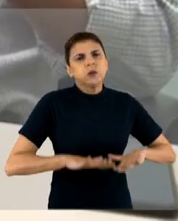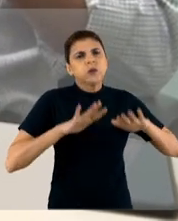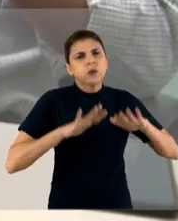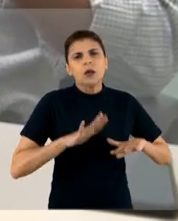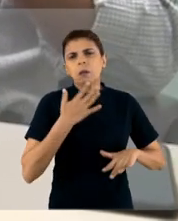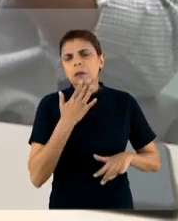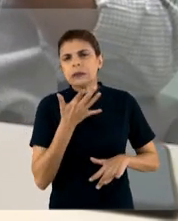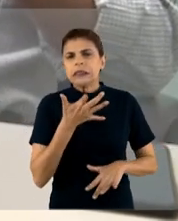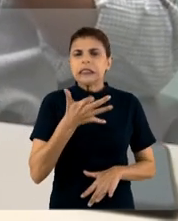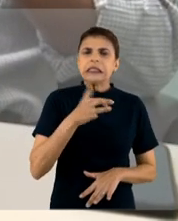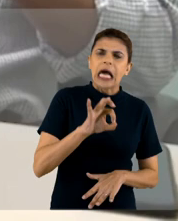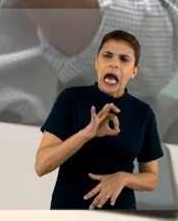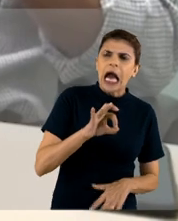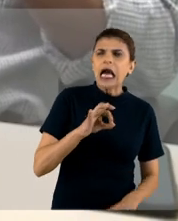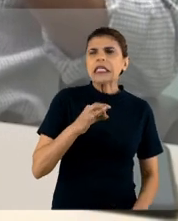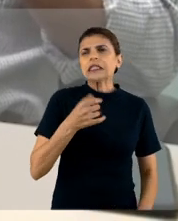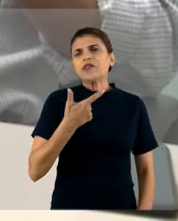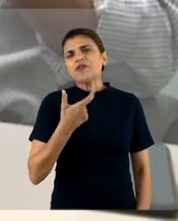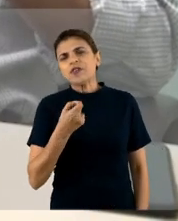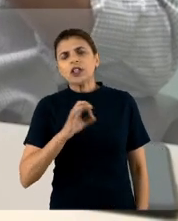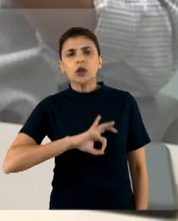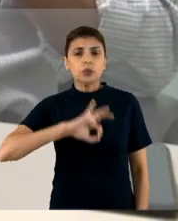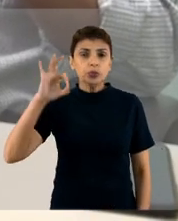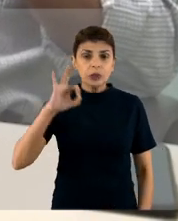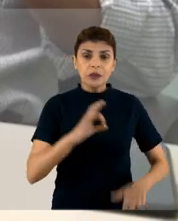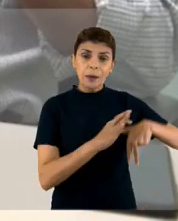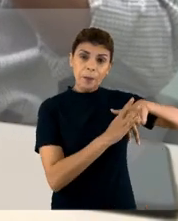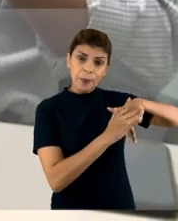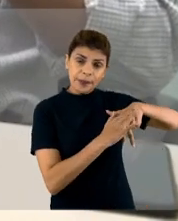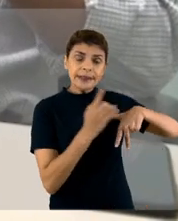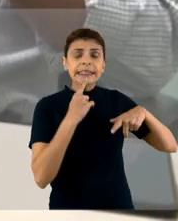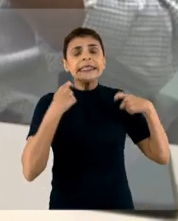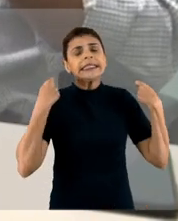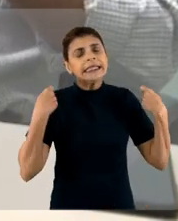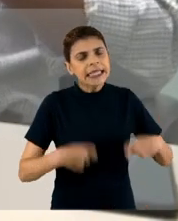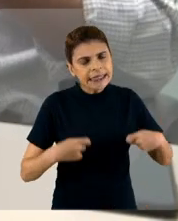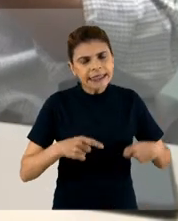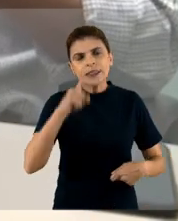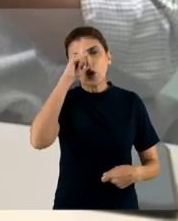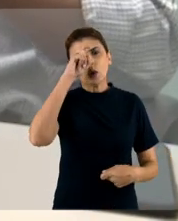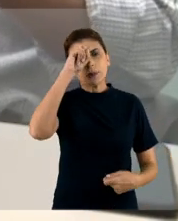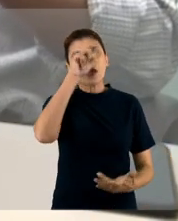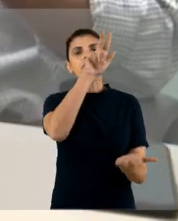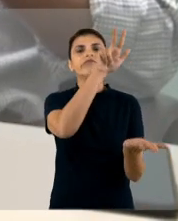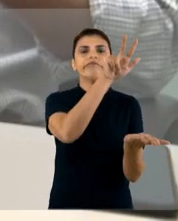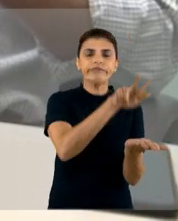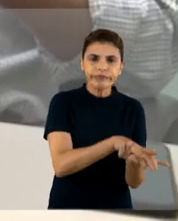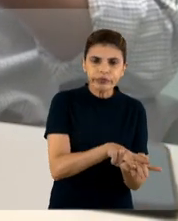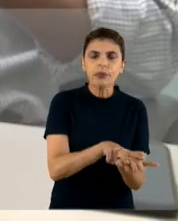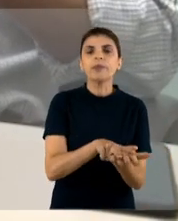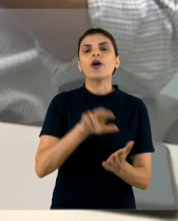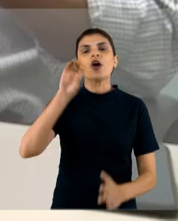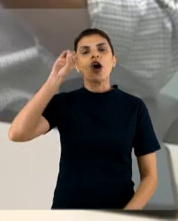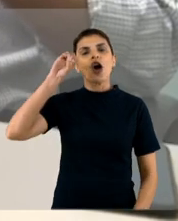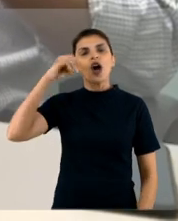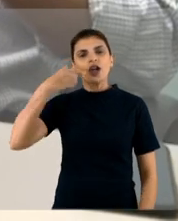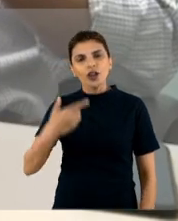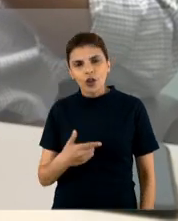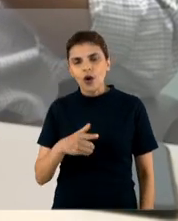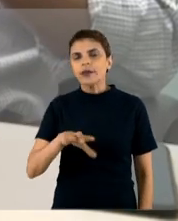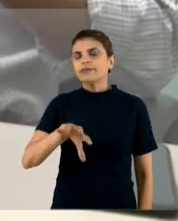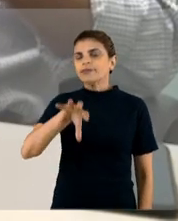momento em torno de 10 a 20% dos pacientes identificados acabam necessitando de hospitalização para oxigênio terapia